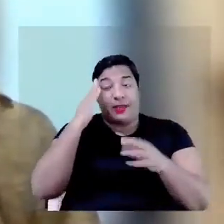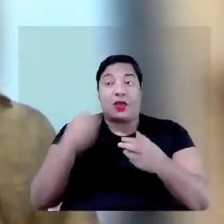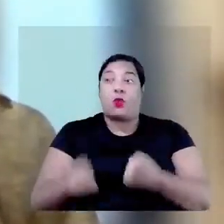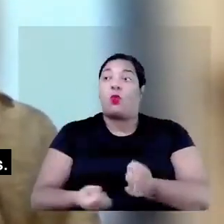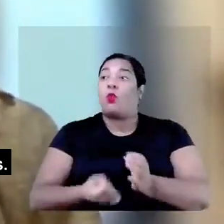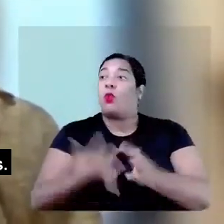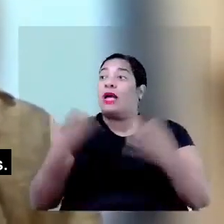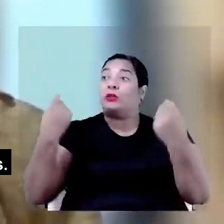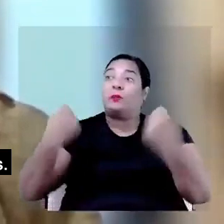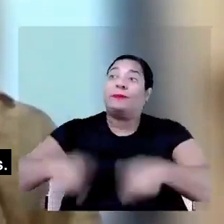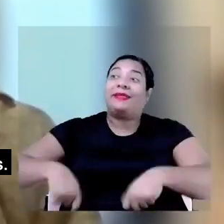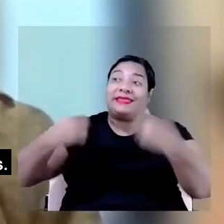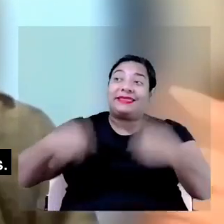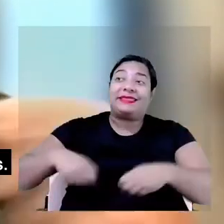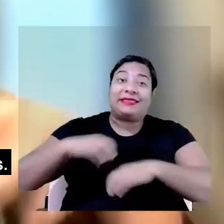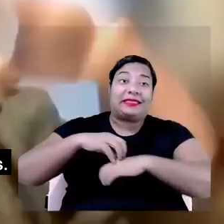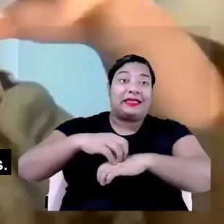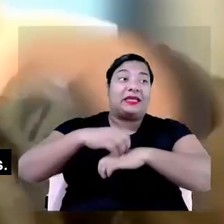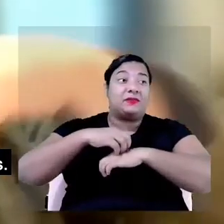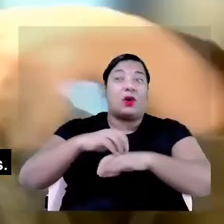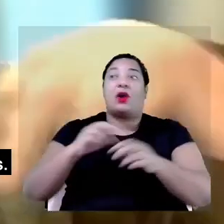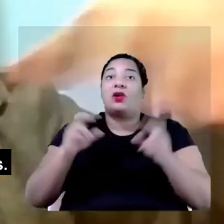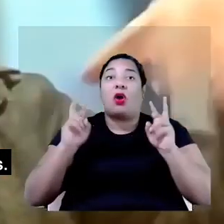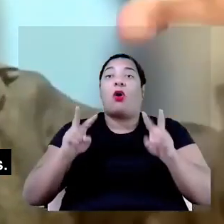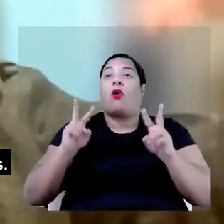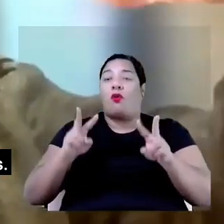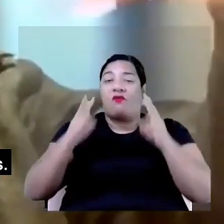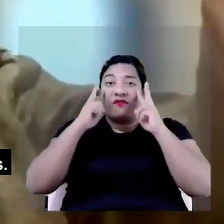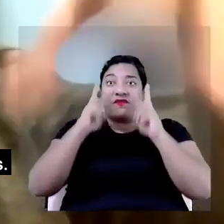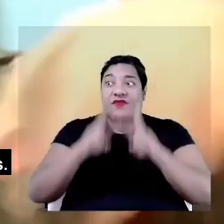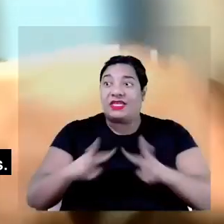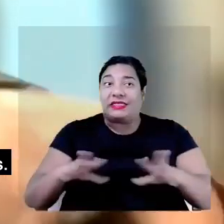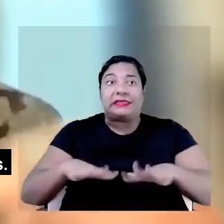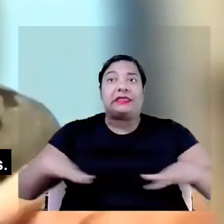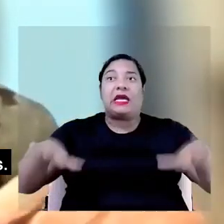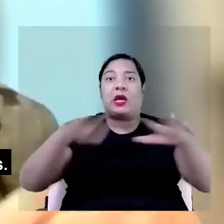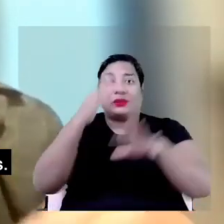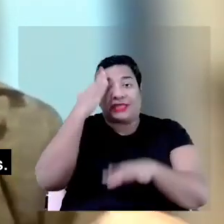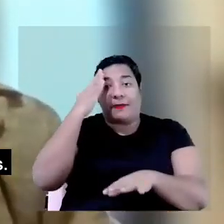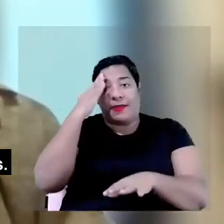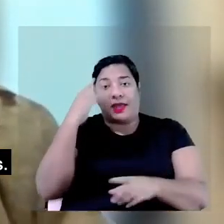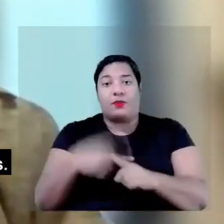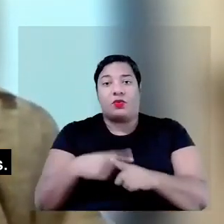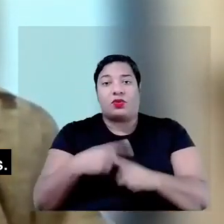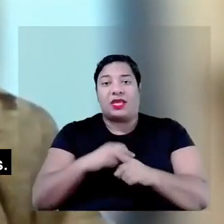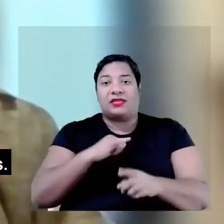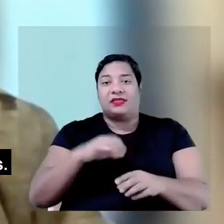de transporte. Se você tivesse uma polinucleação